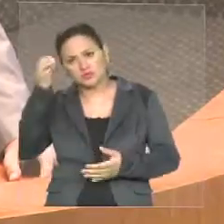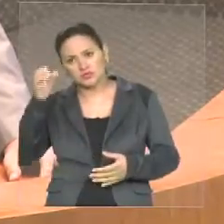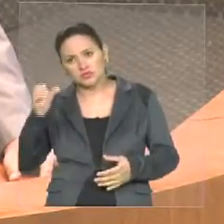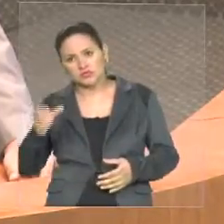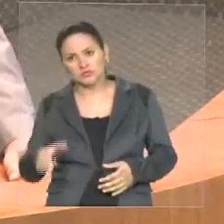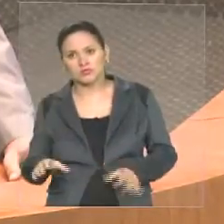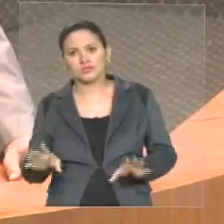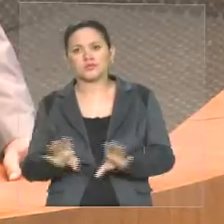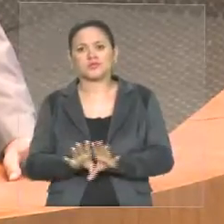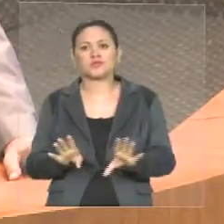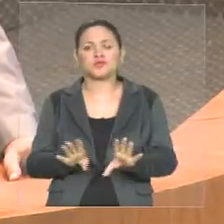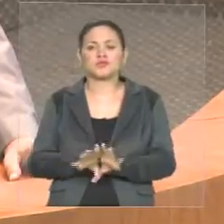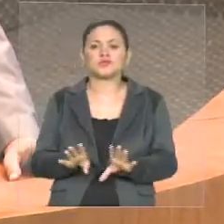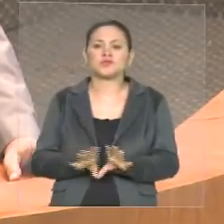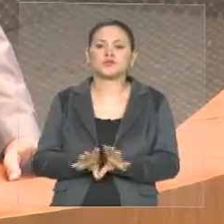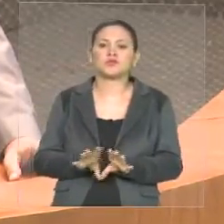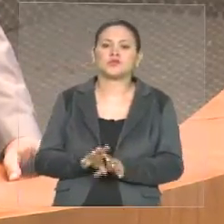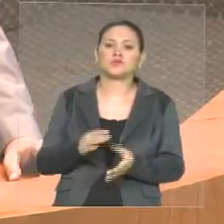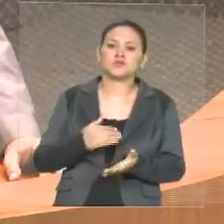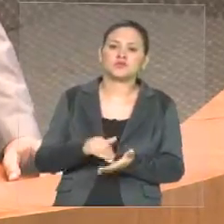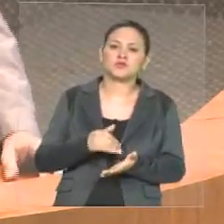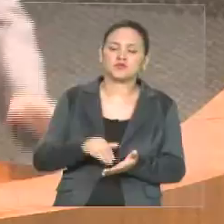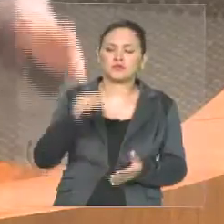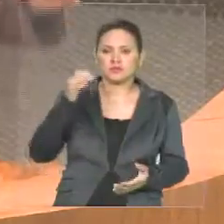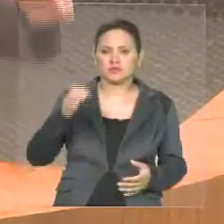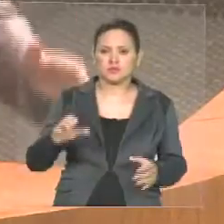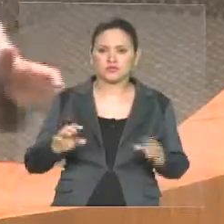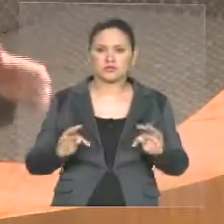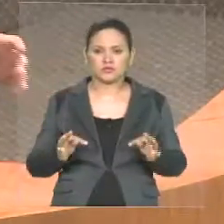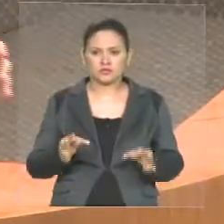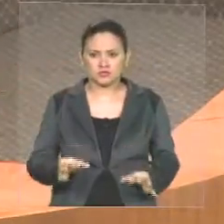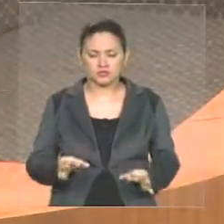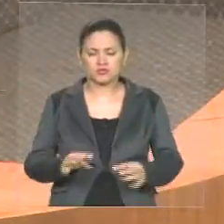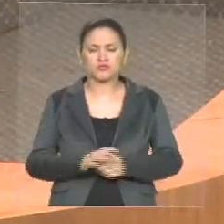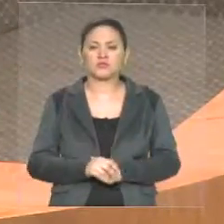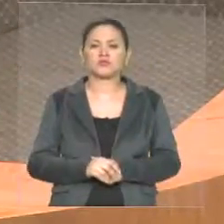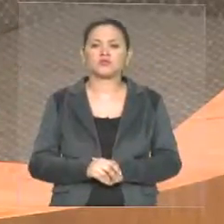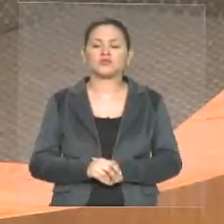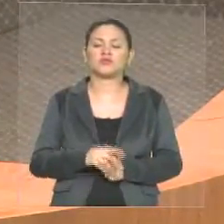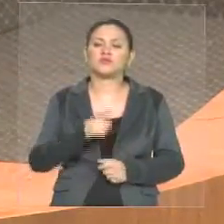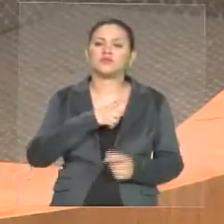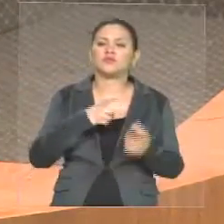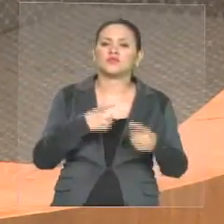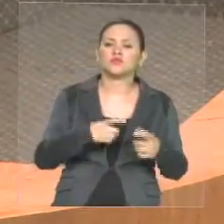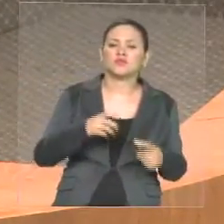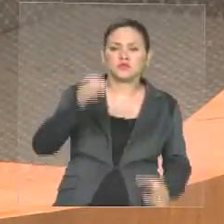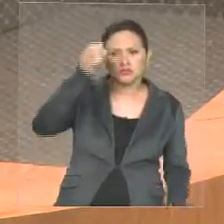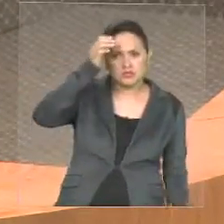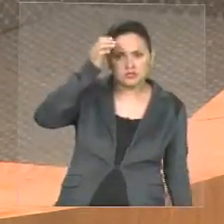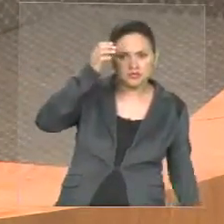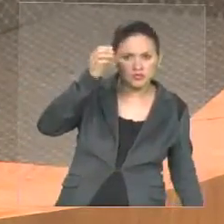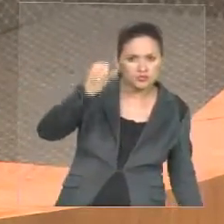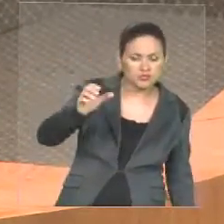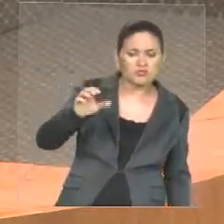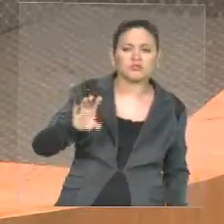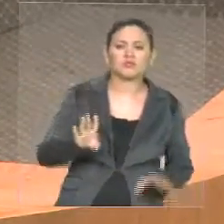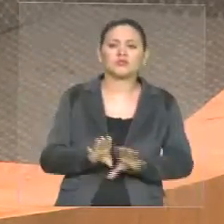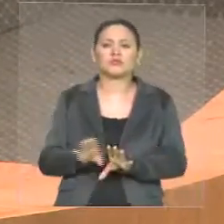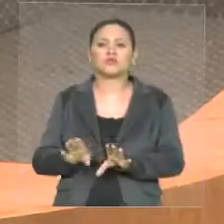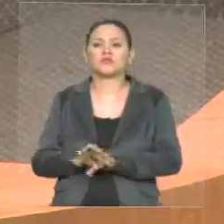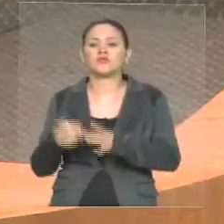e também da Secretaria de Ciência e Tecnologia. Tanto haverá espaço cultural, quanto haverá espaços para a ciência e